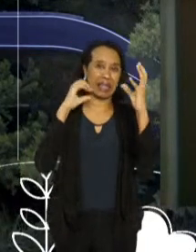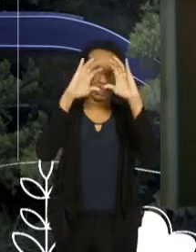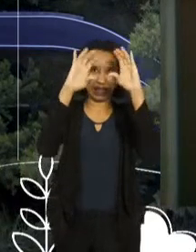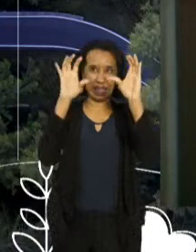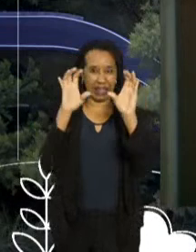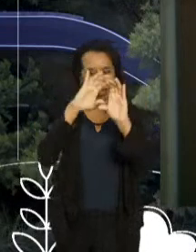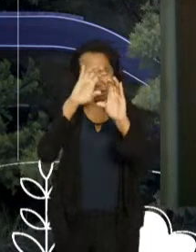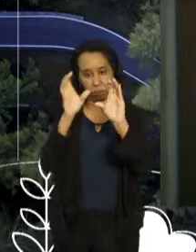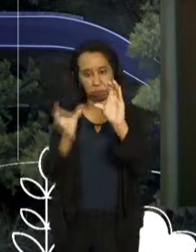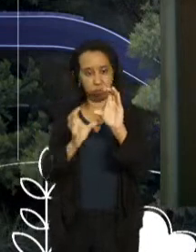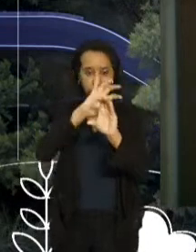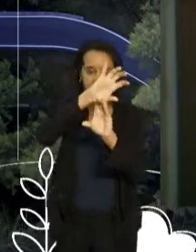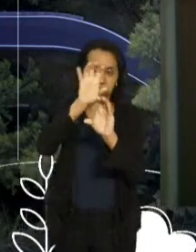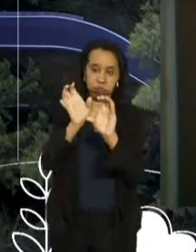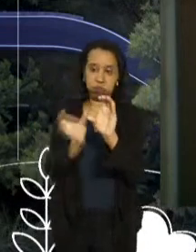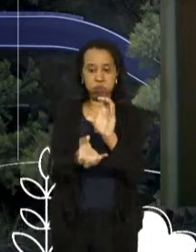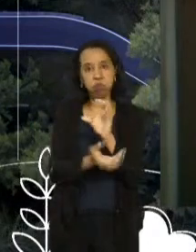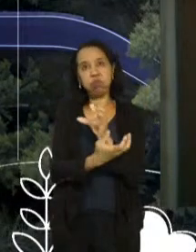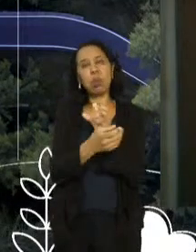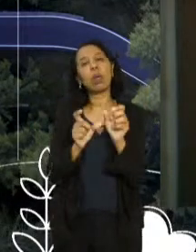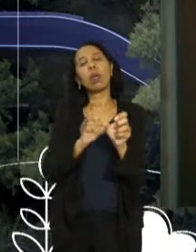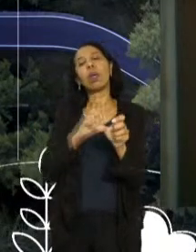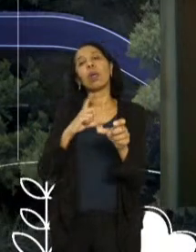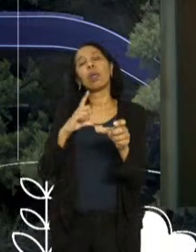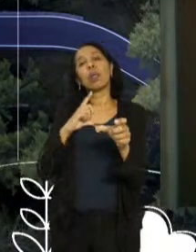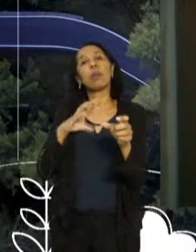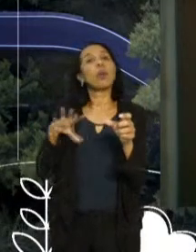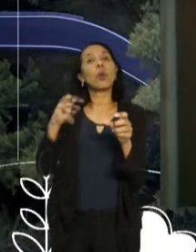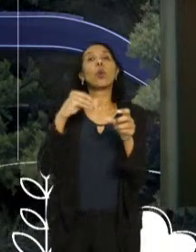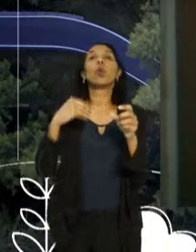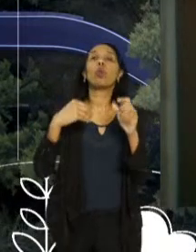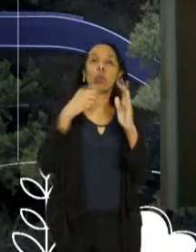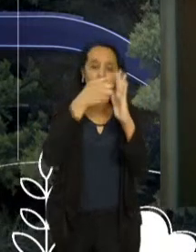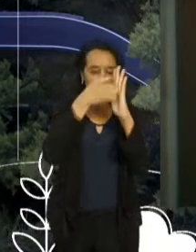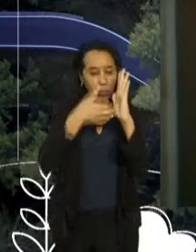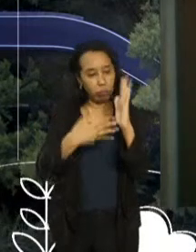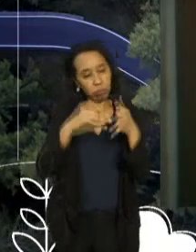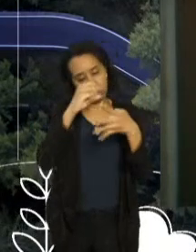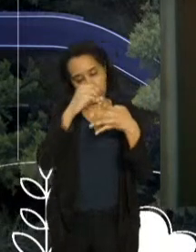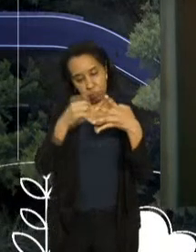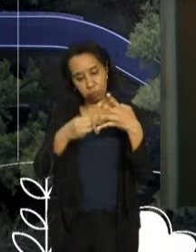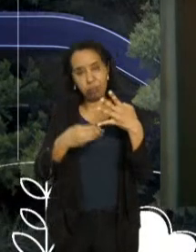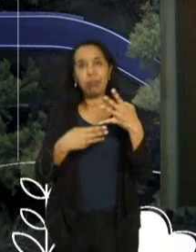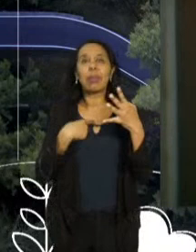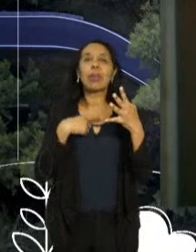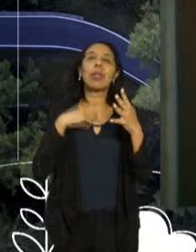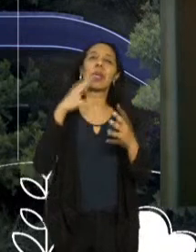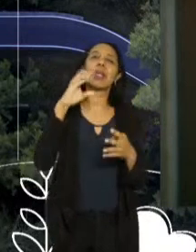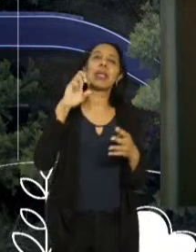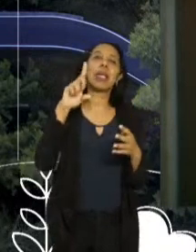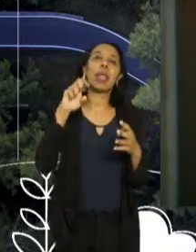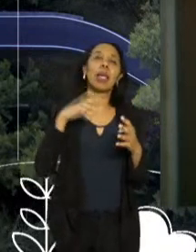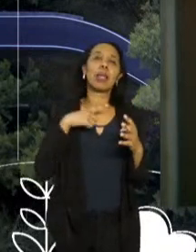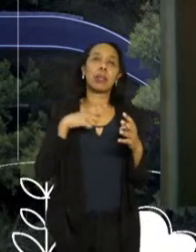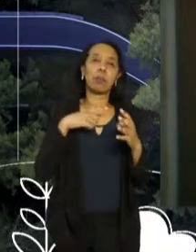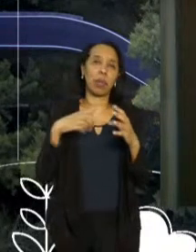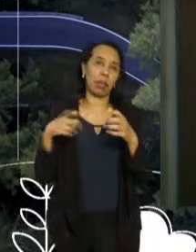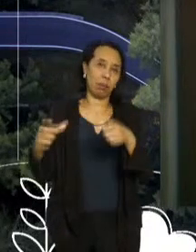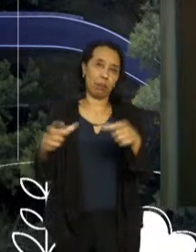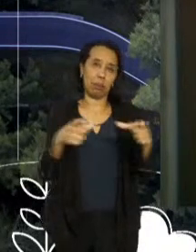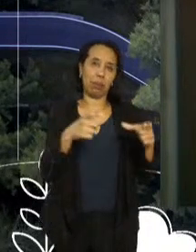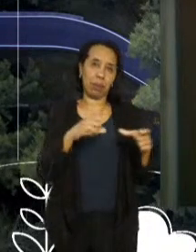na construção conjunta da metodologia de apresentação de dados, né? Hoje a CETESB tem uma Câmara de